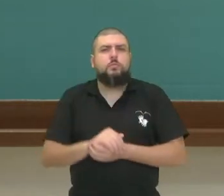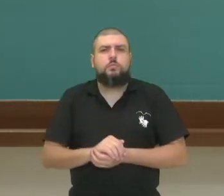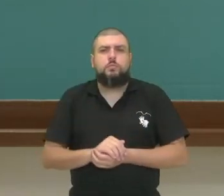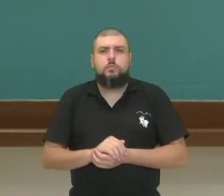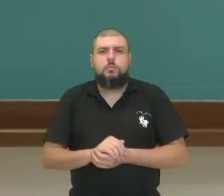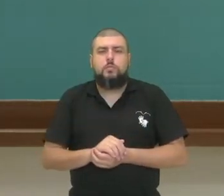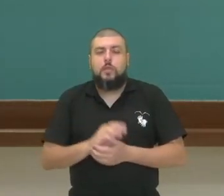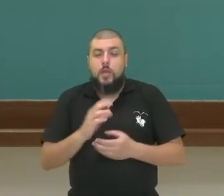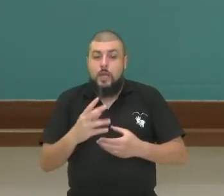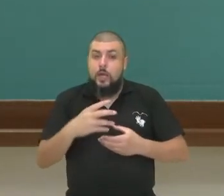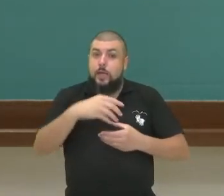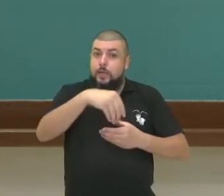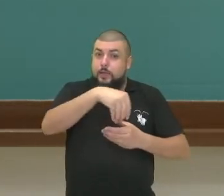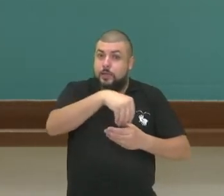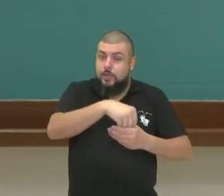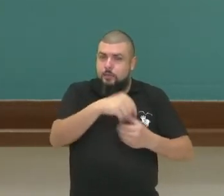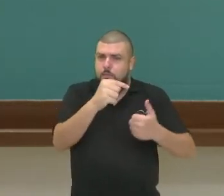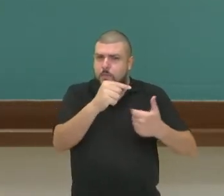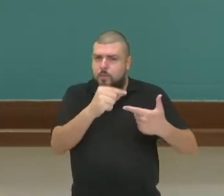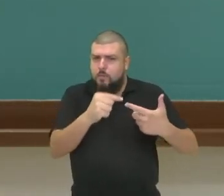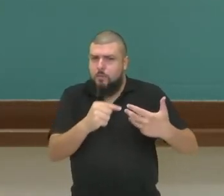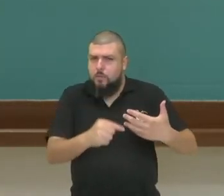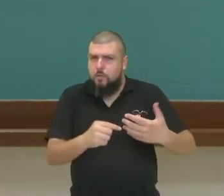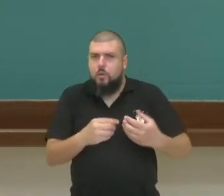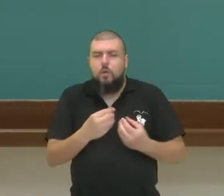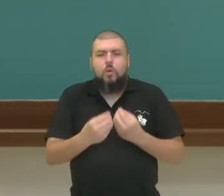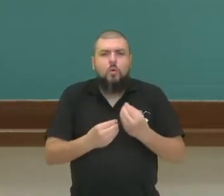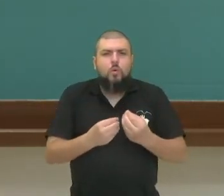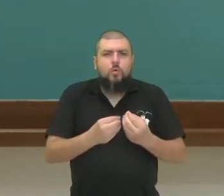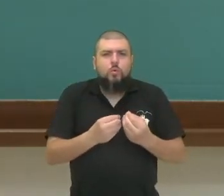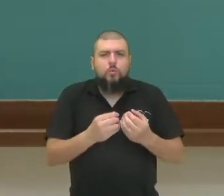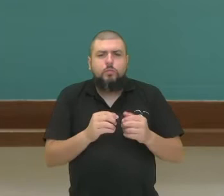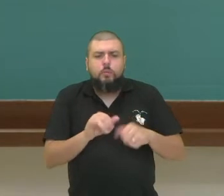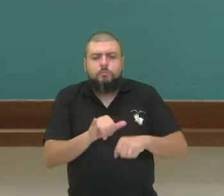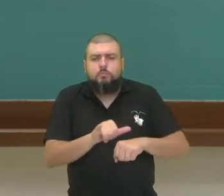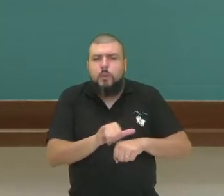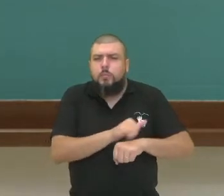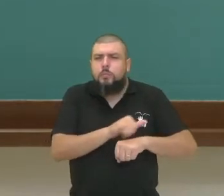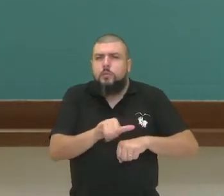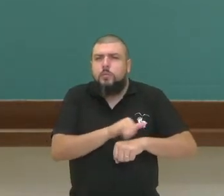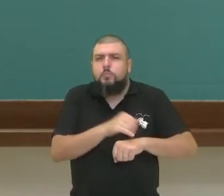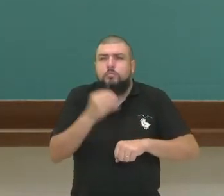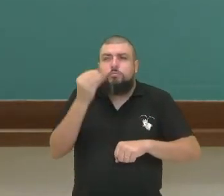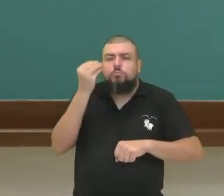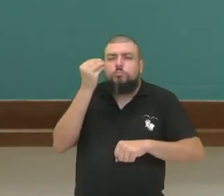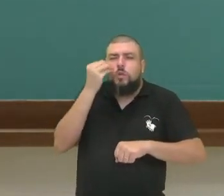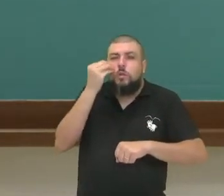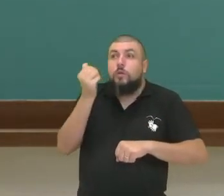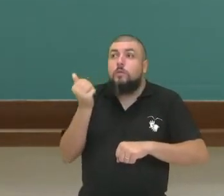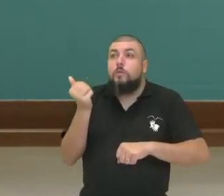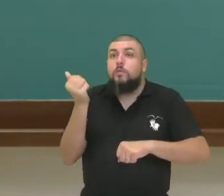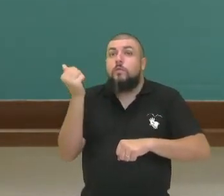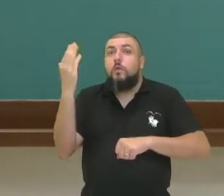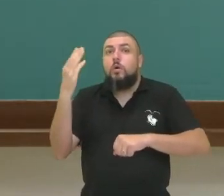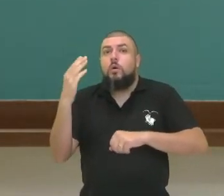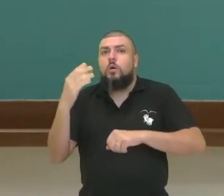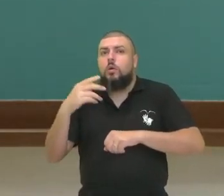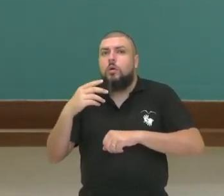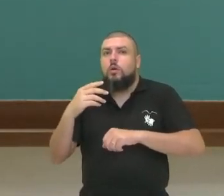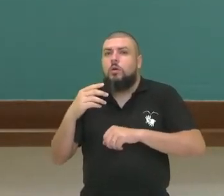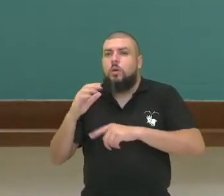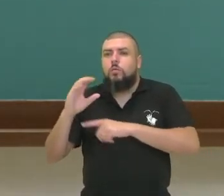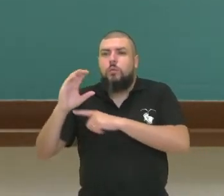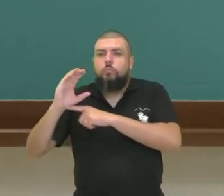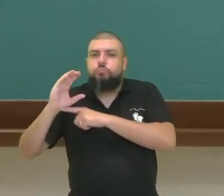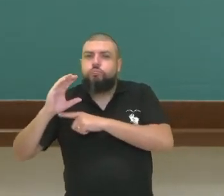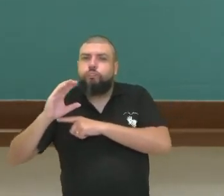adoção de uma política de incentivos fiscais para atrair investidores nacionais e internacionais. Então, tinha toda uma política do governo procurando atrair